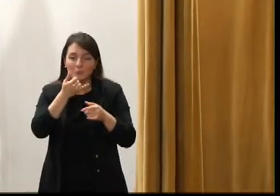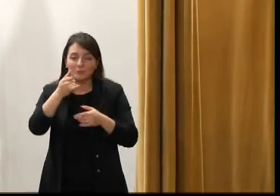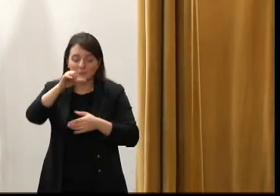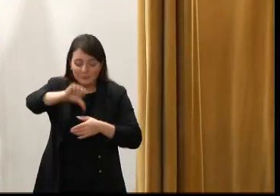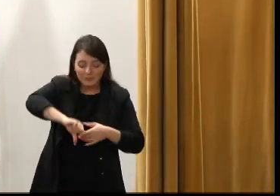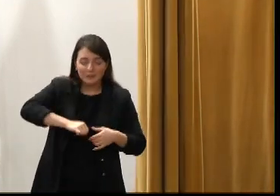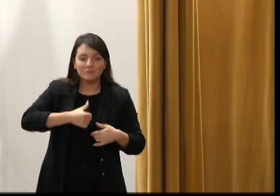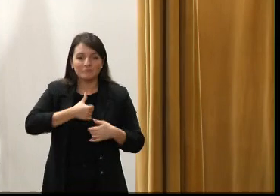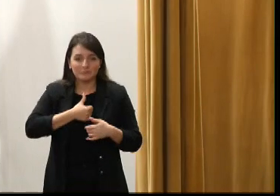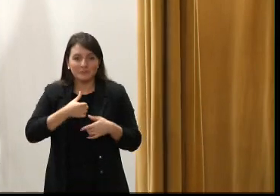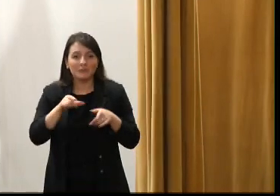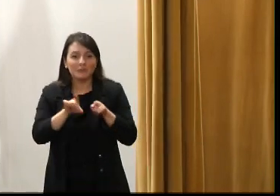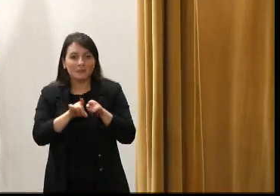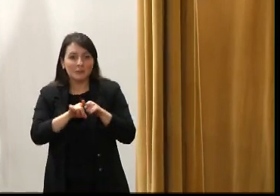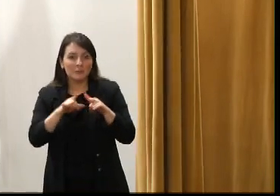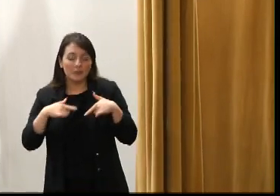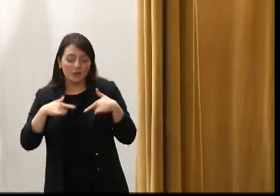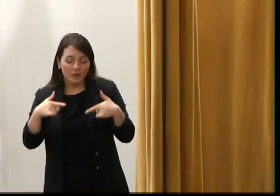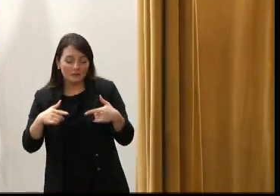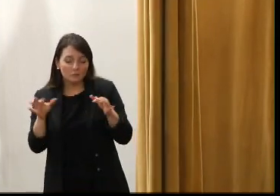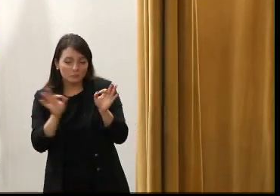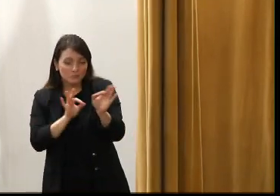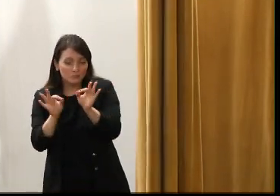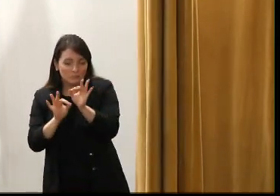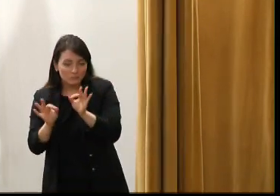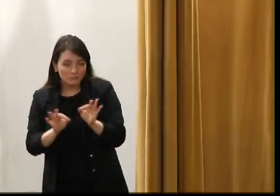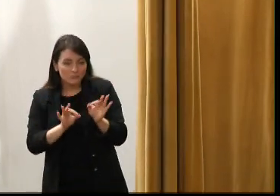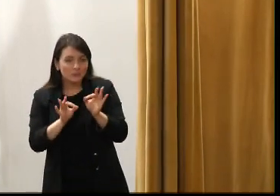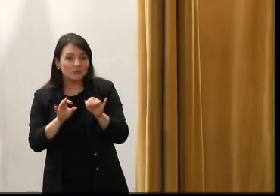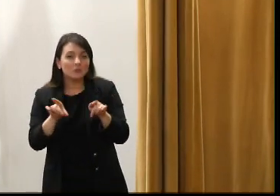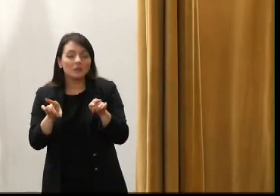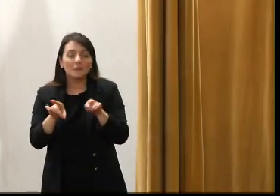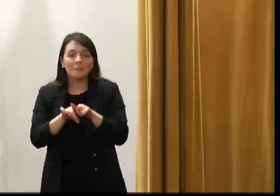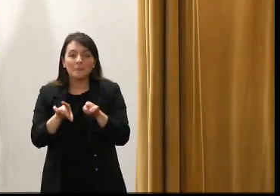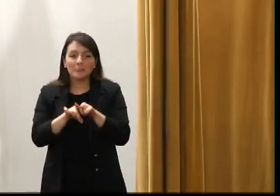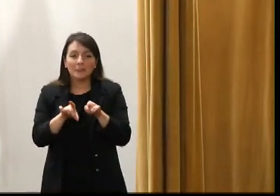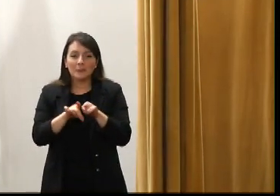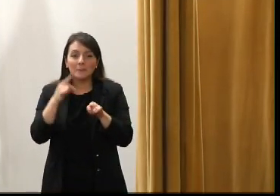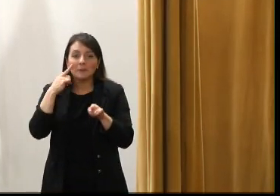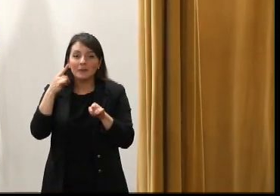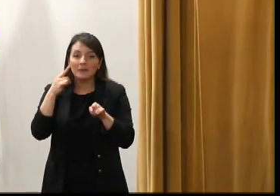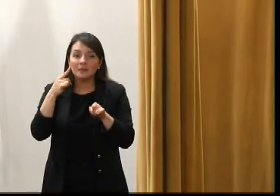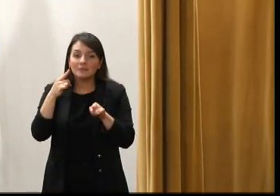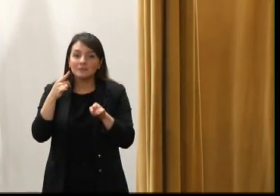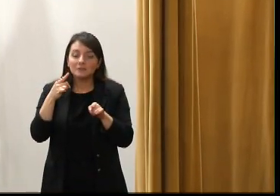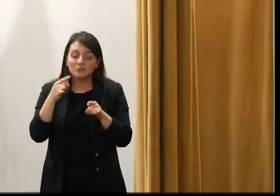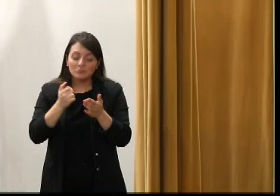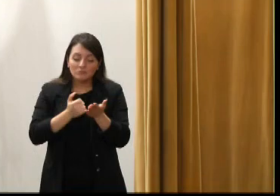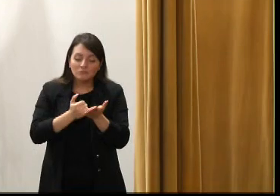com ação, com planejamento e com a adoção de medidas